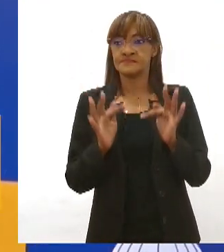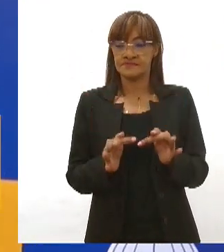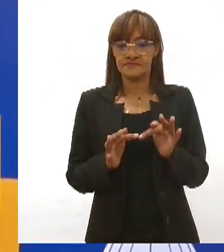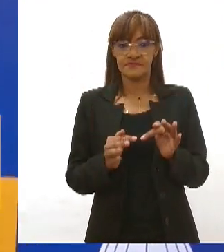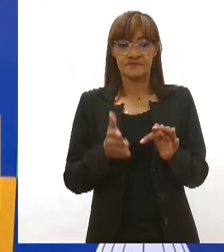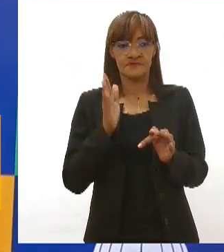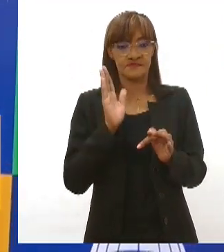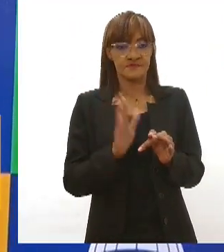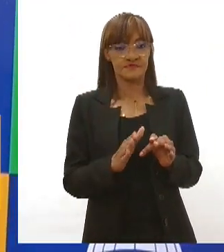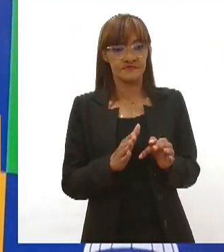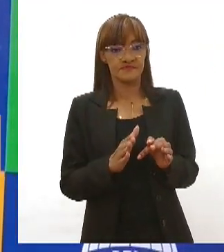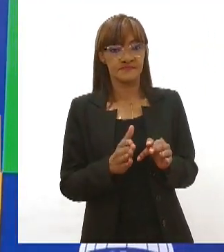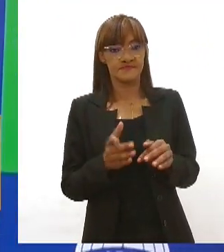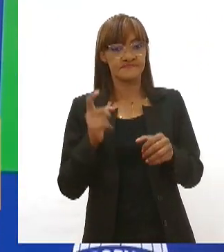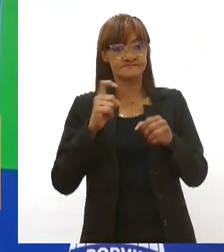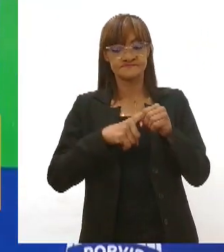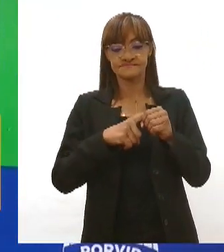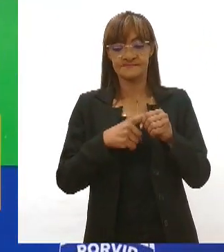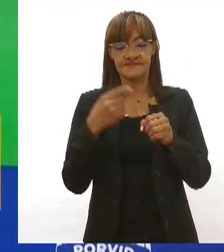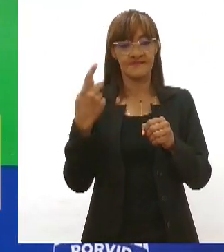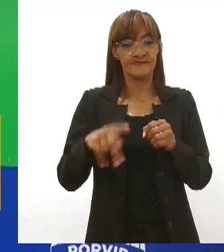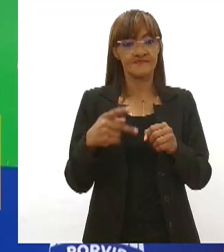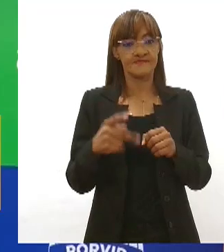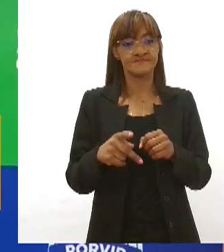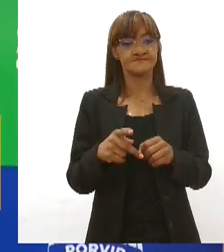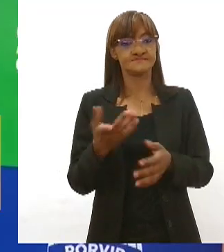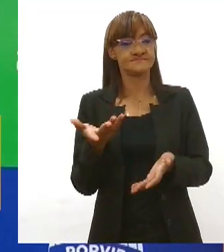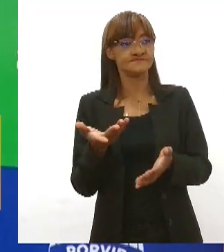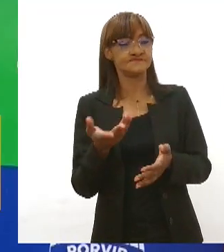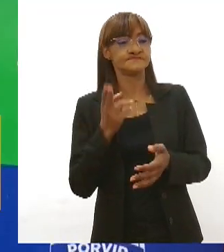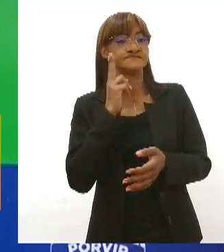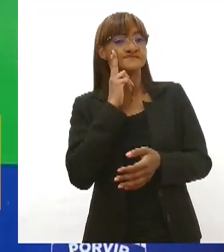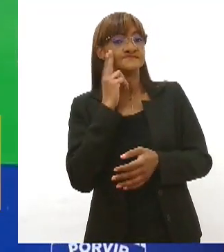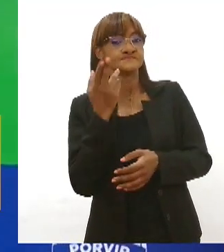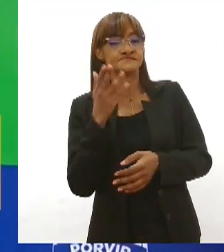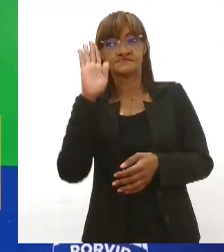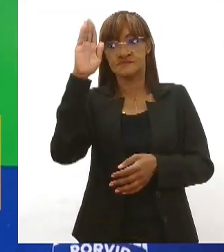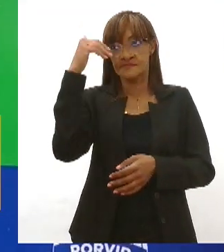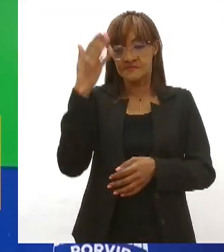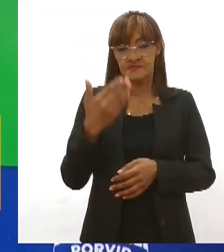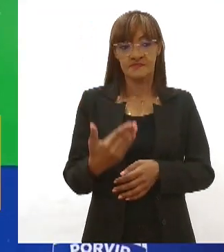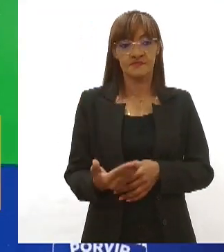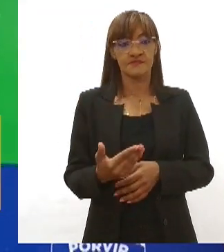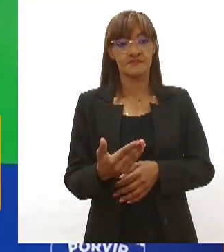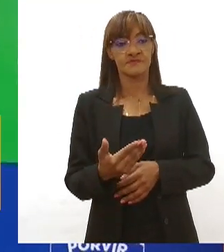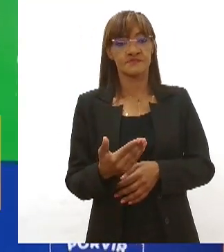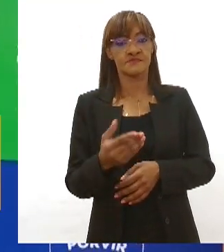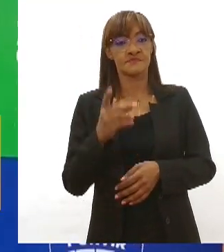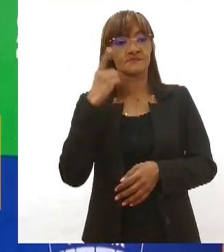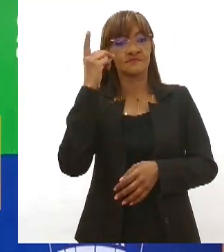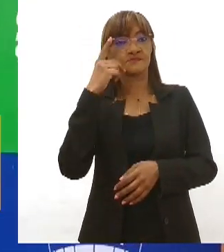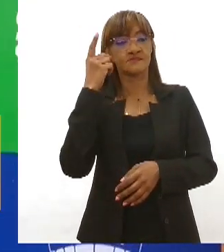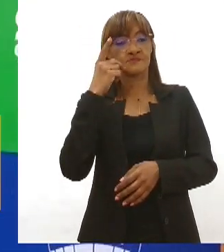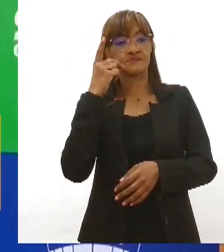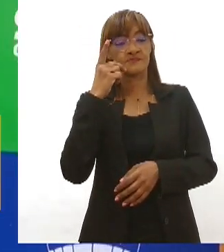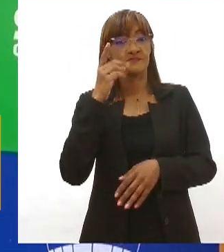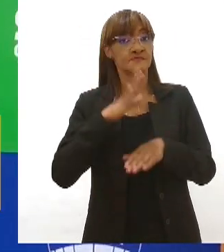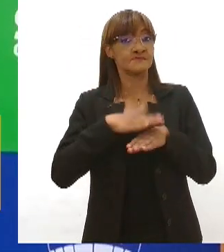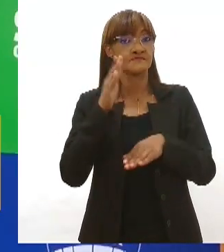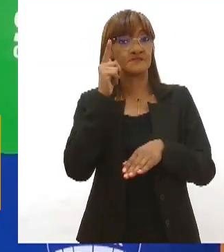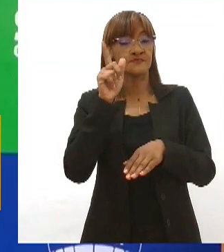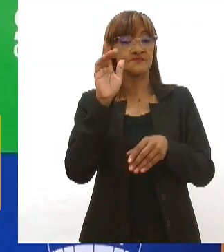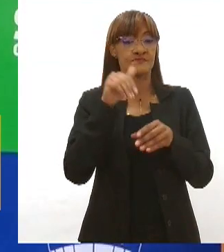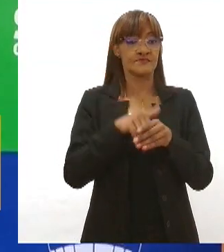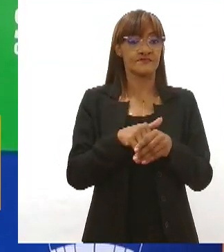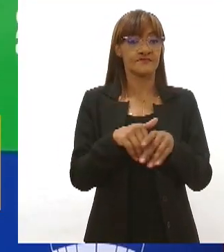filho da terra, o governador exercício Zezinho Sobral. Tenho a honra de ser o deputado mais votado aqui de Laranjeiras. A gente vem trazendo obras.